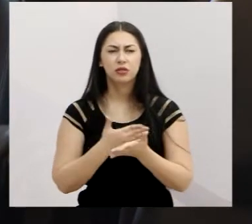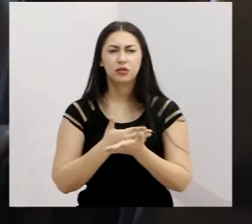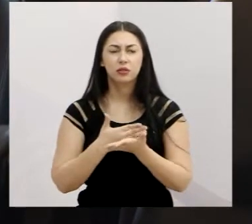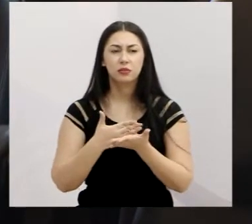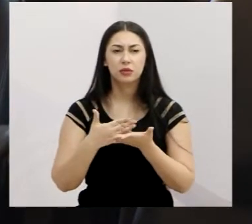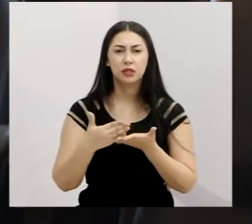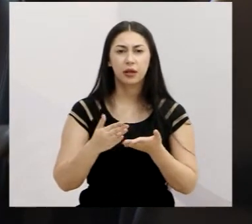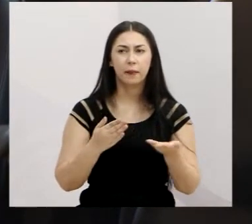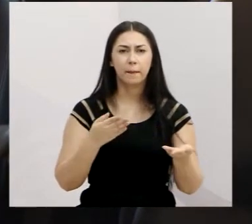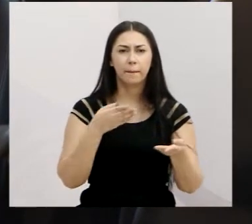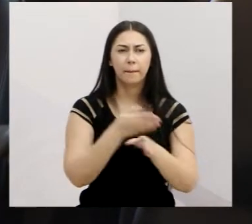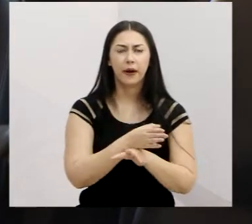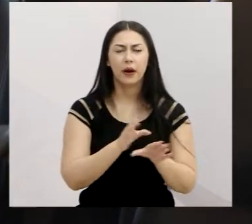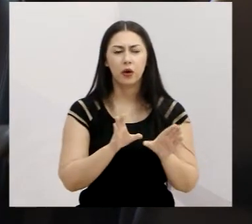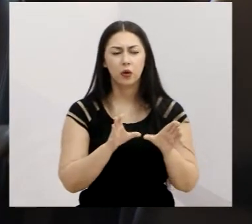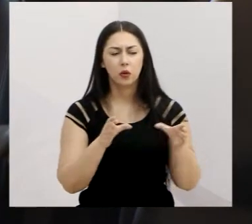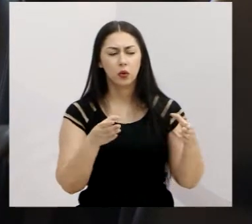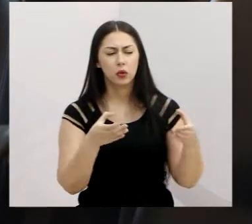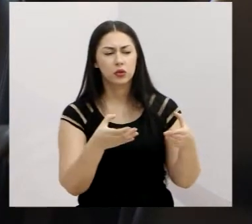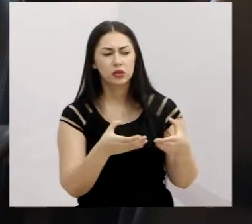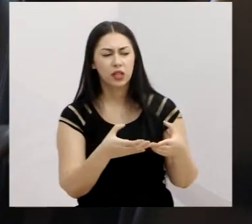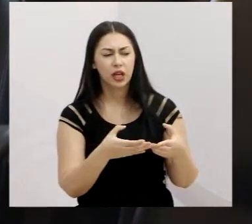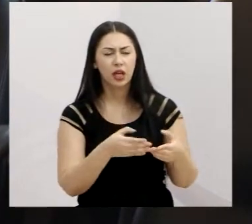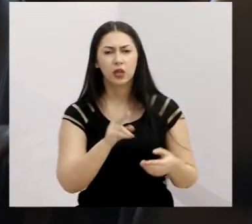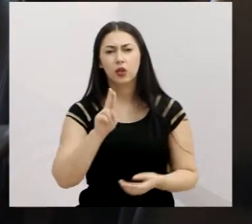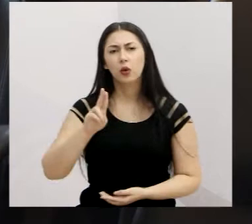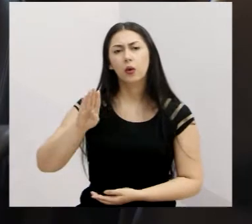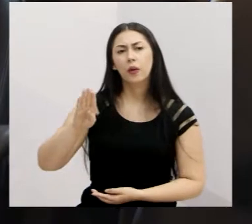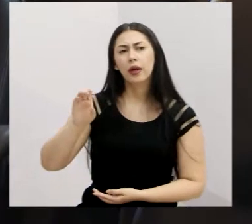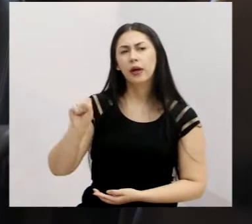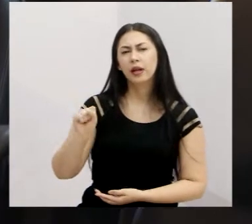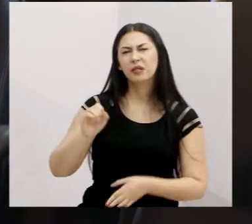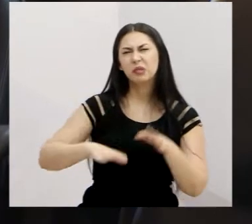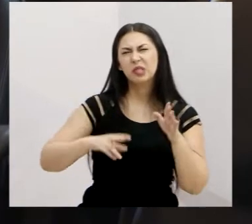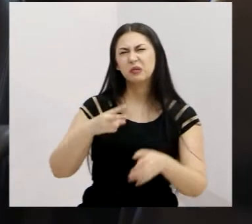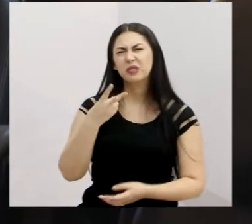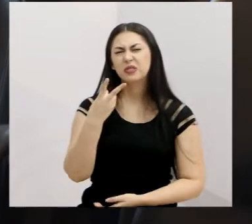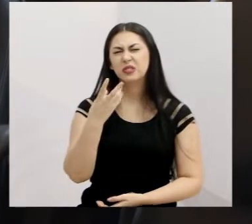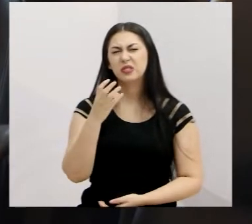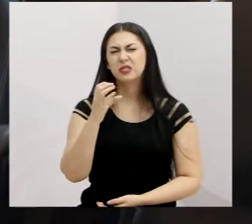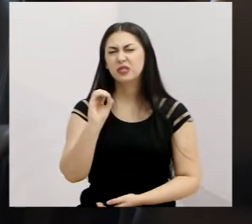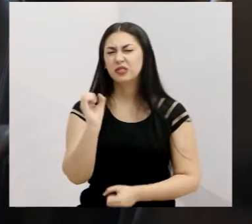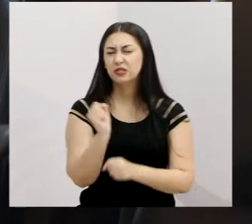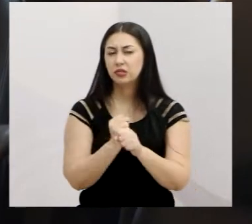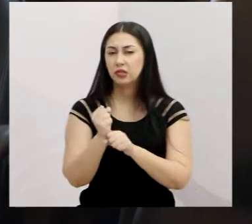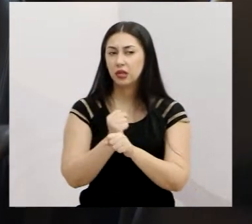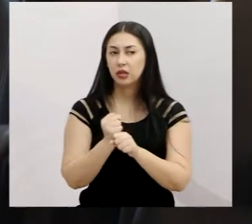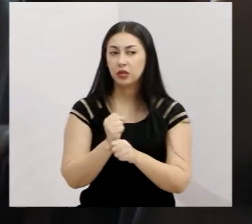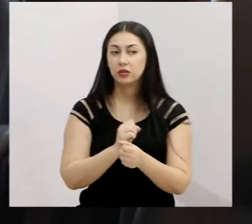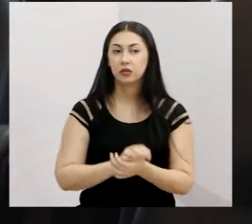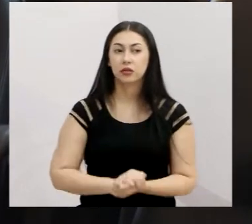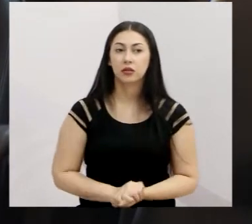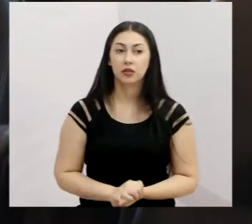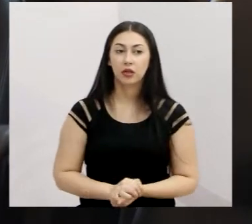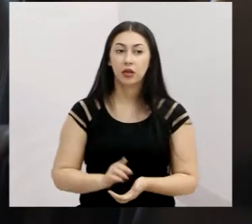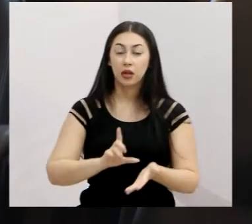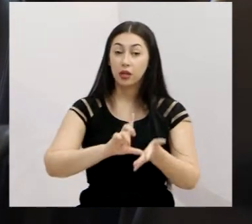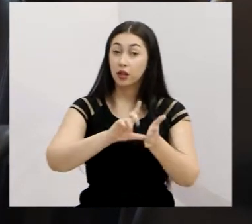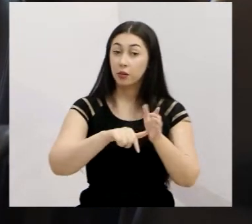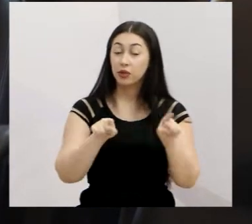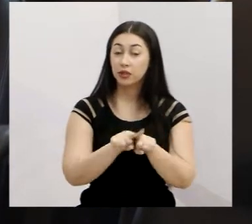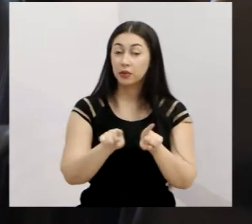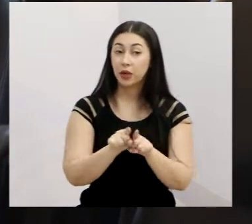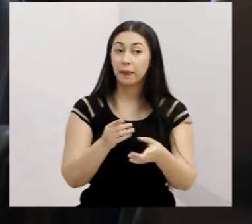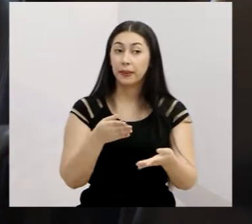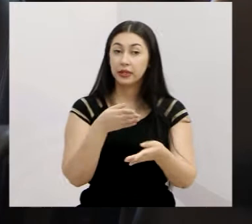a a participar do Conselho gestor Alberto Já faz mais de 20 anos que eu sou do Conselho gestor e depois